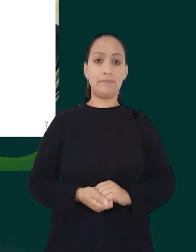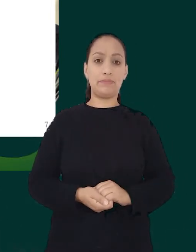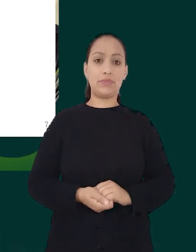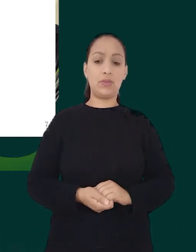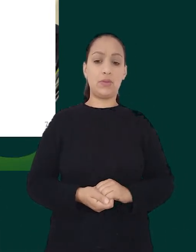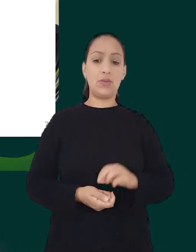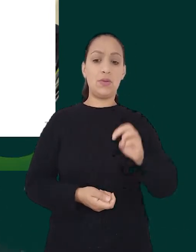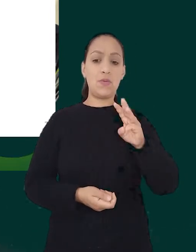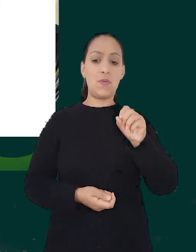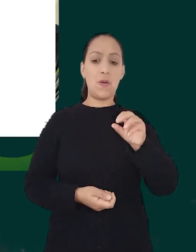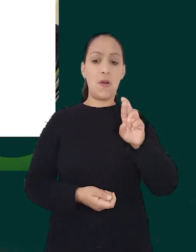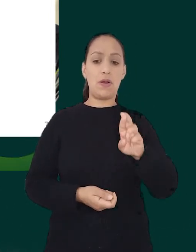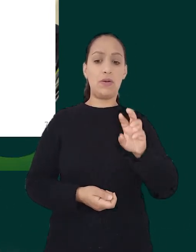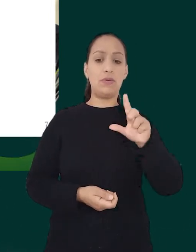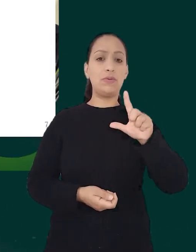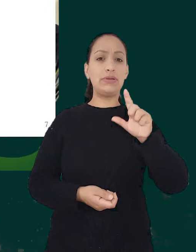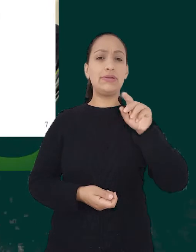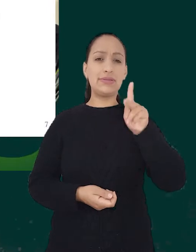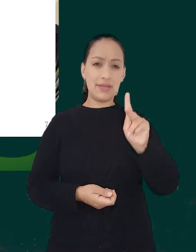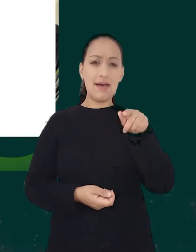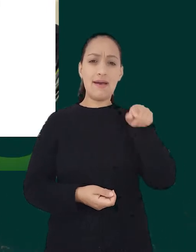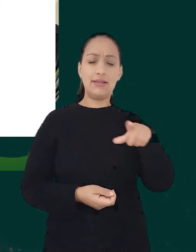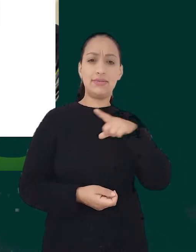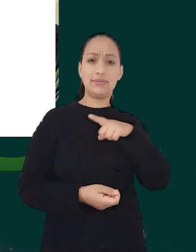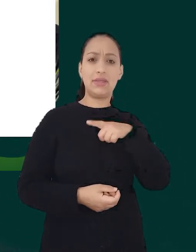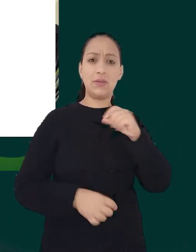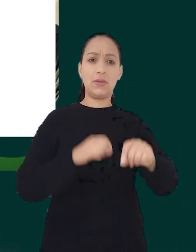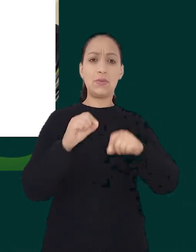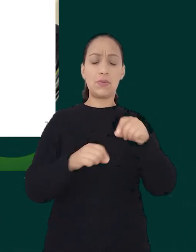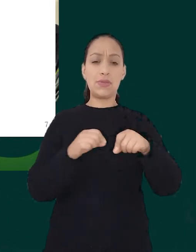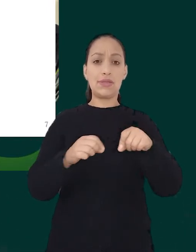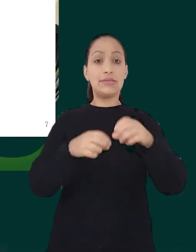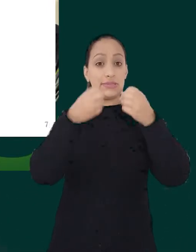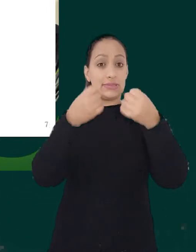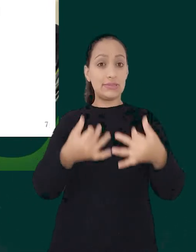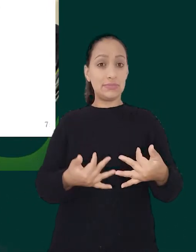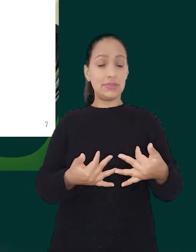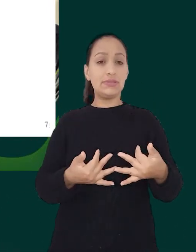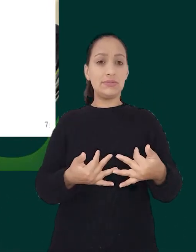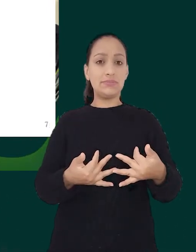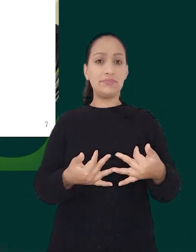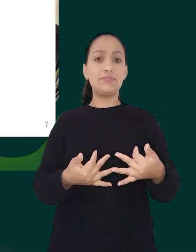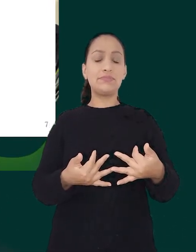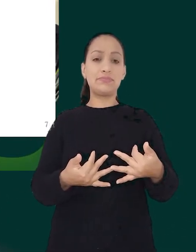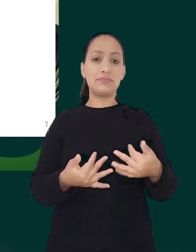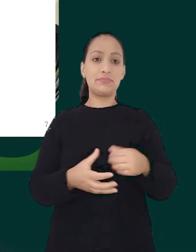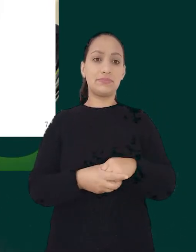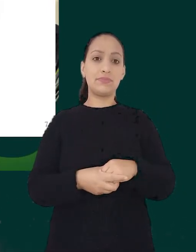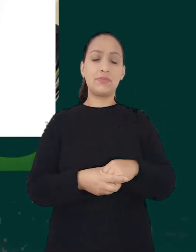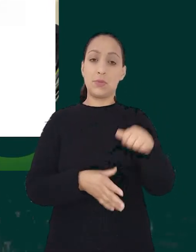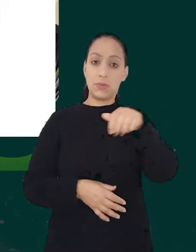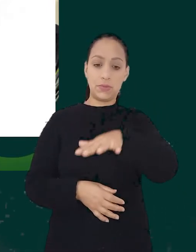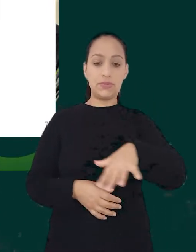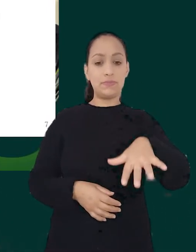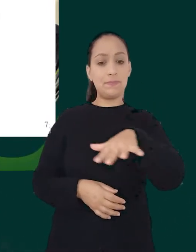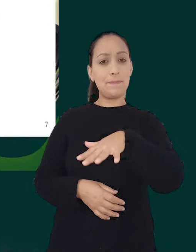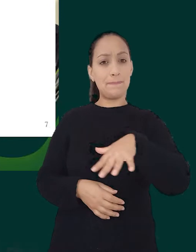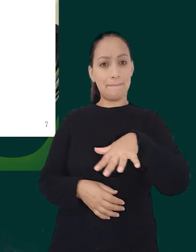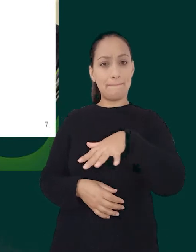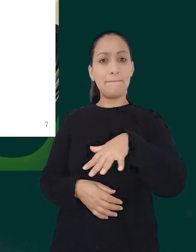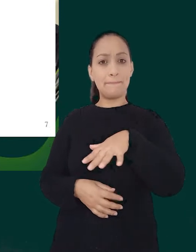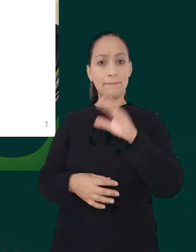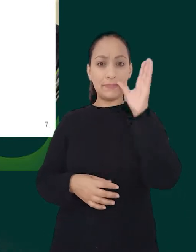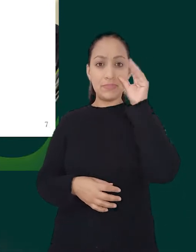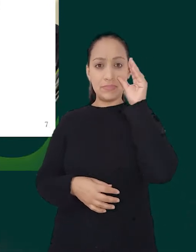nesse walk, ele vai ter a construção onde ele tem um range, um espaço onde